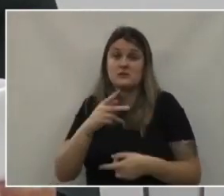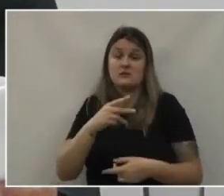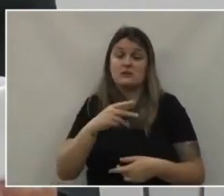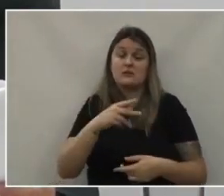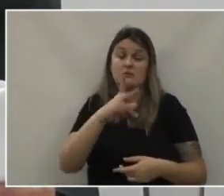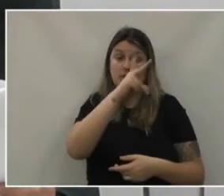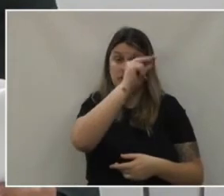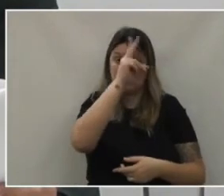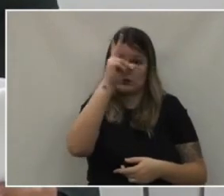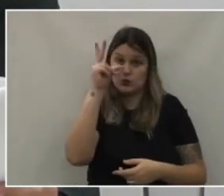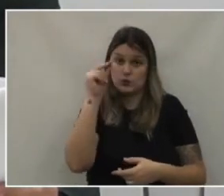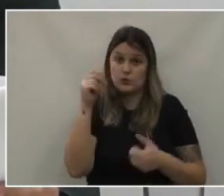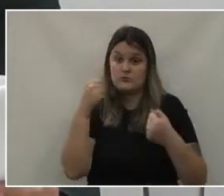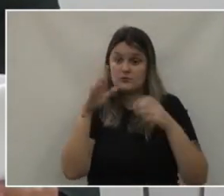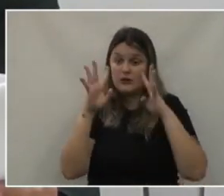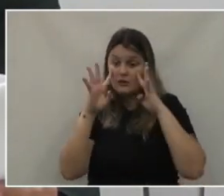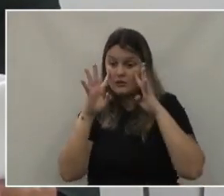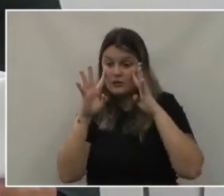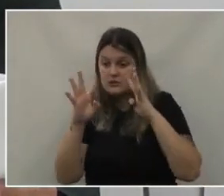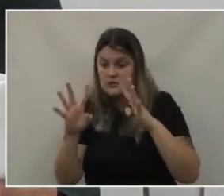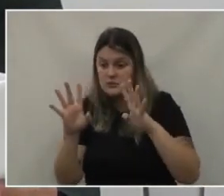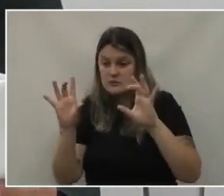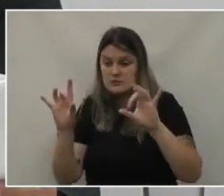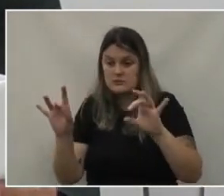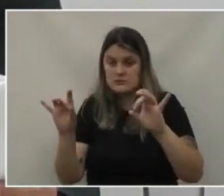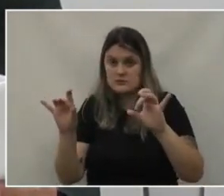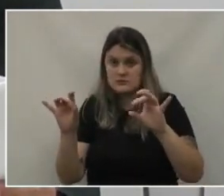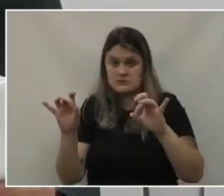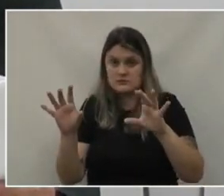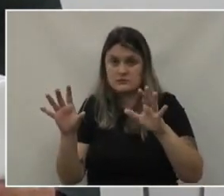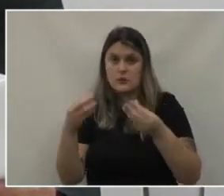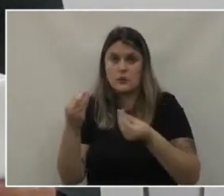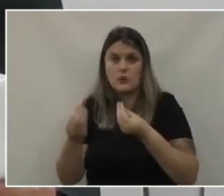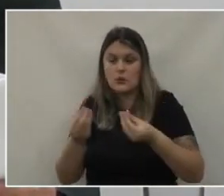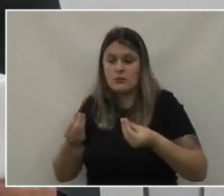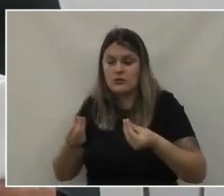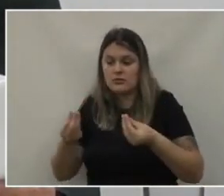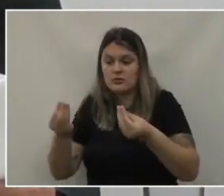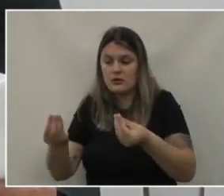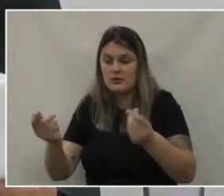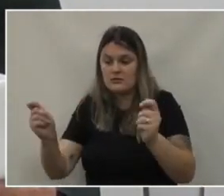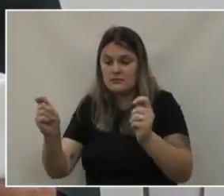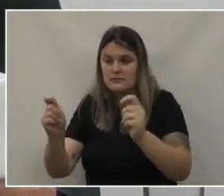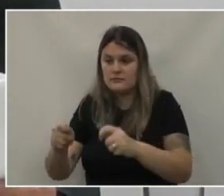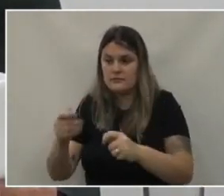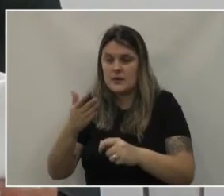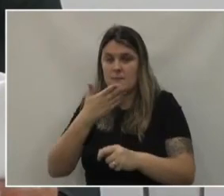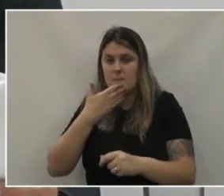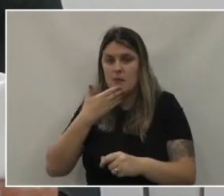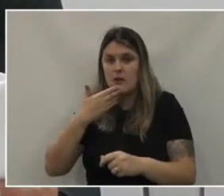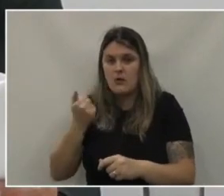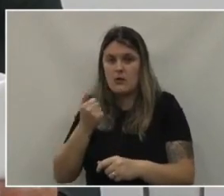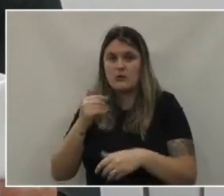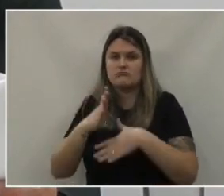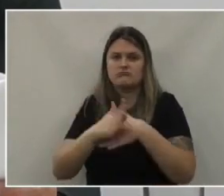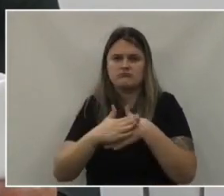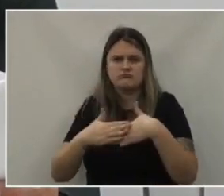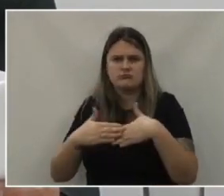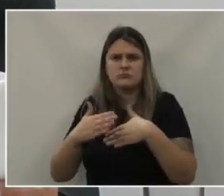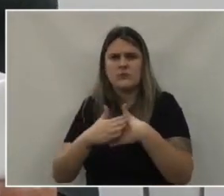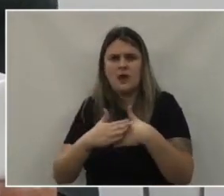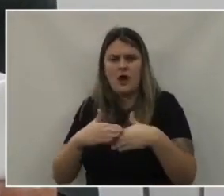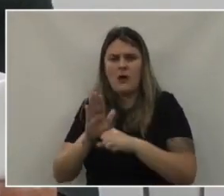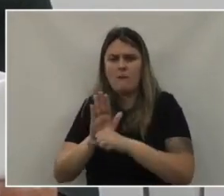realmente tem que olhar por isso, né? Dar uma condição melhor, um alento para